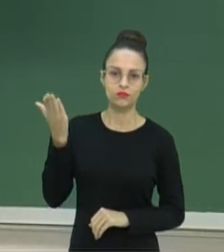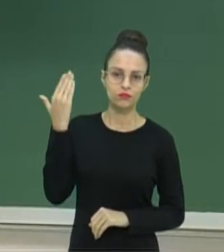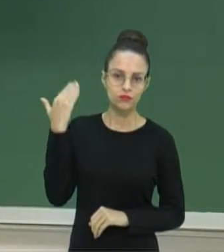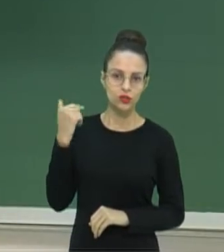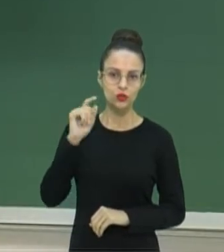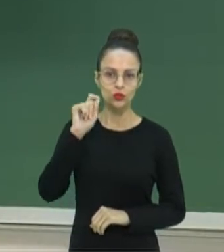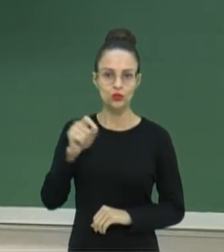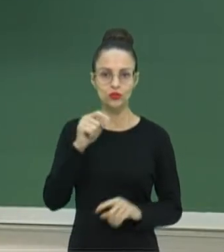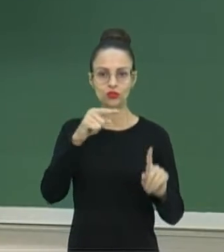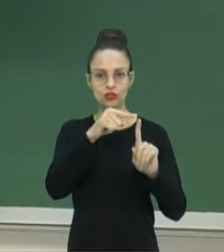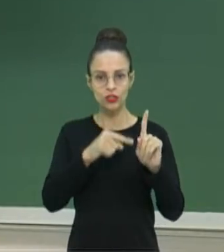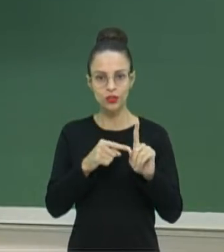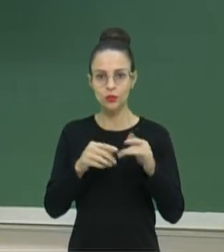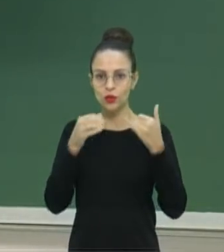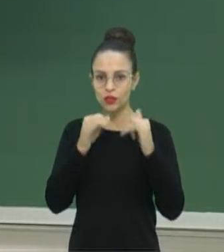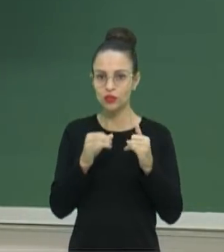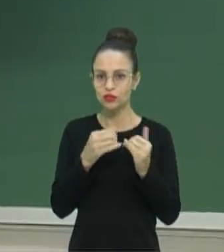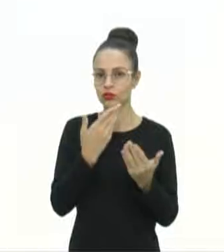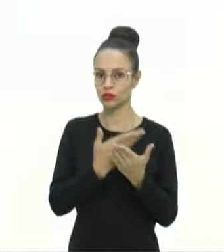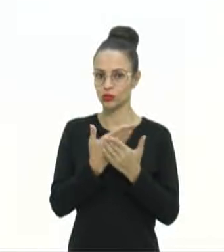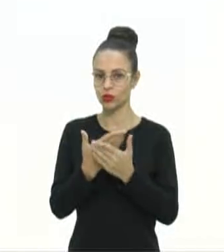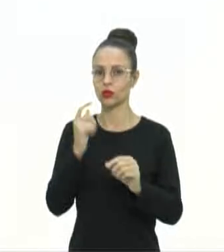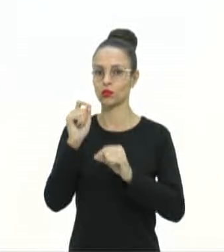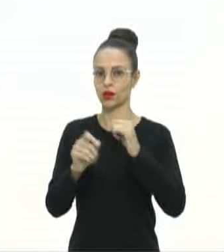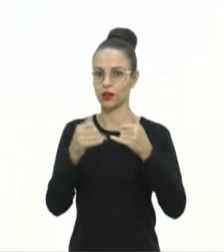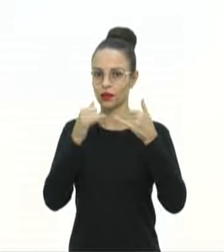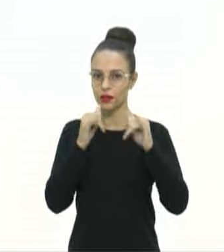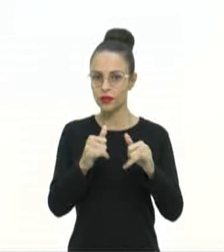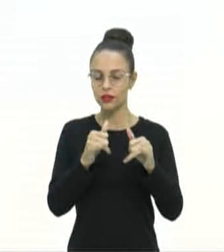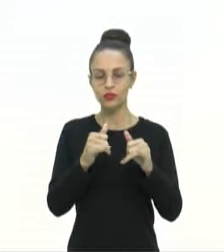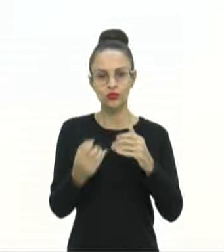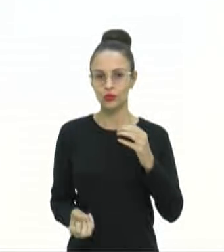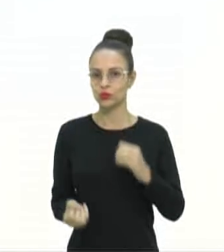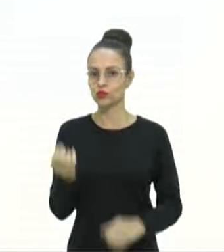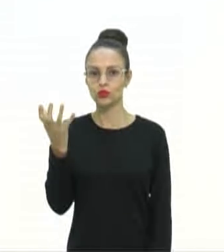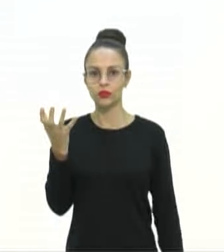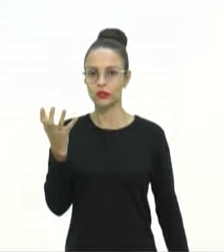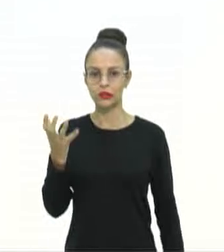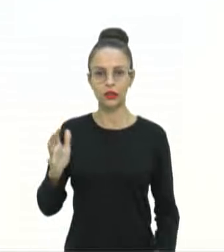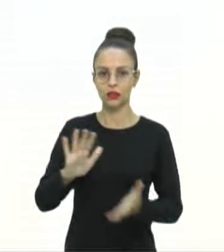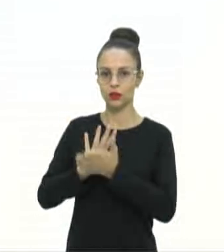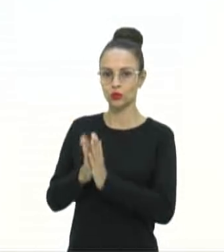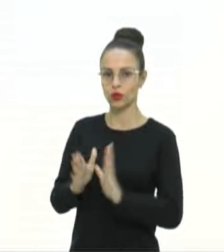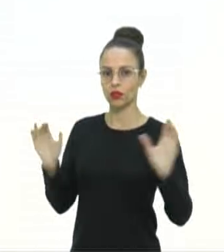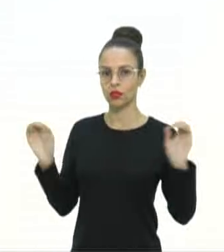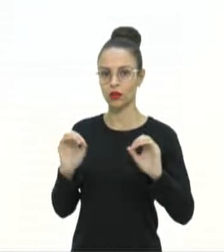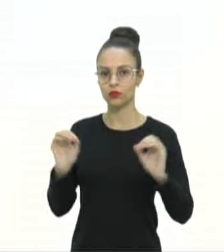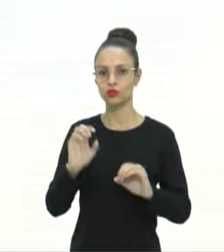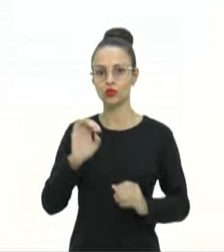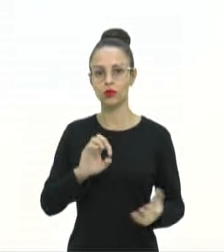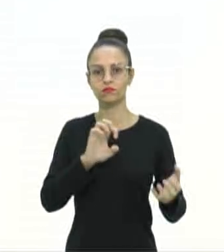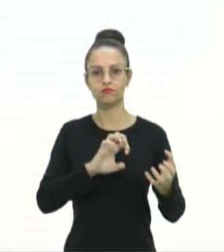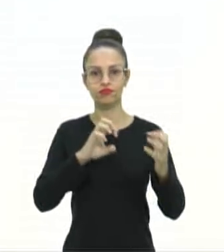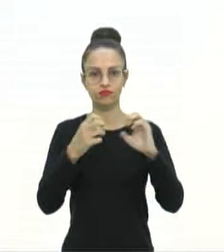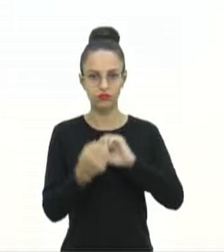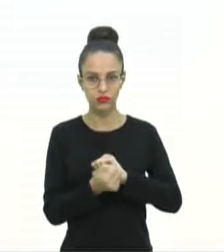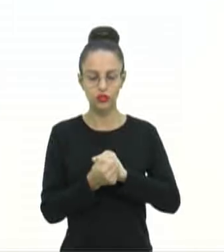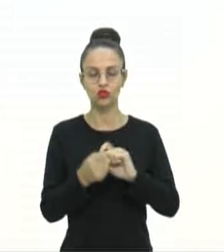sobre tipos de energia, que energia não se cria e não se destrói, apenas se transforma